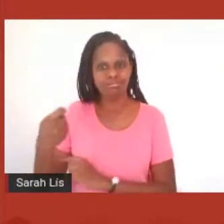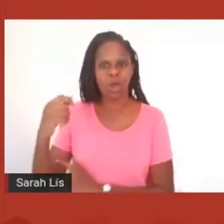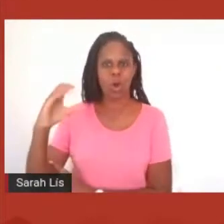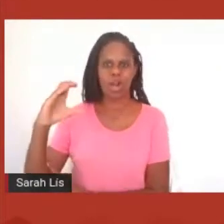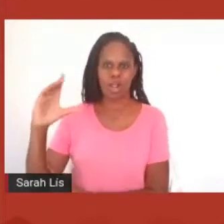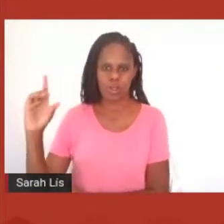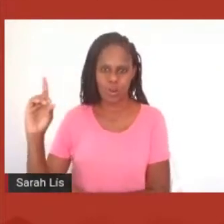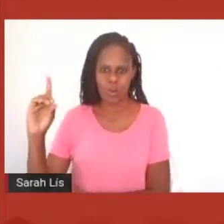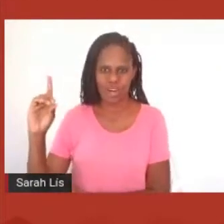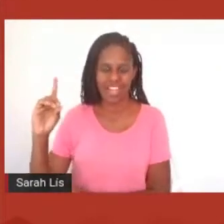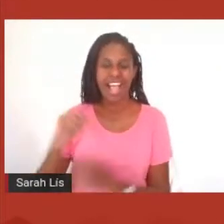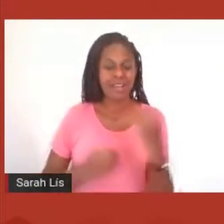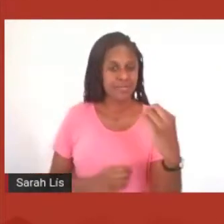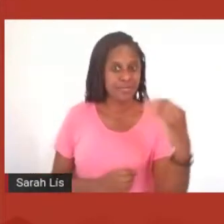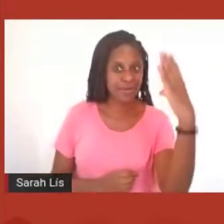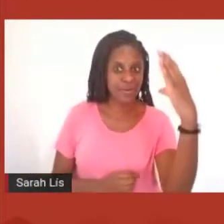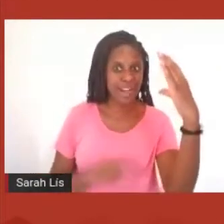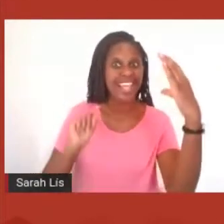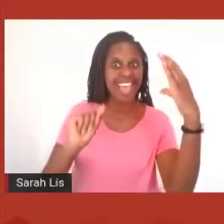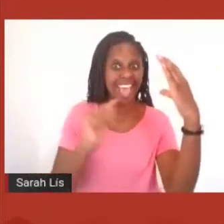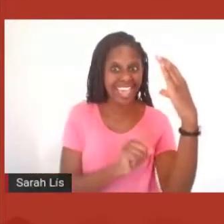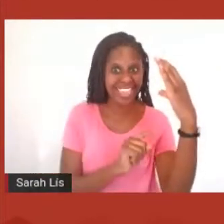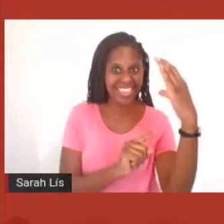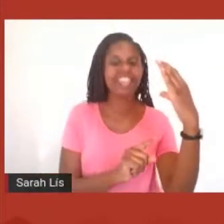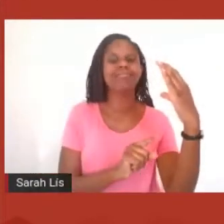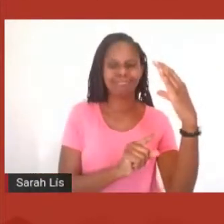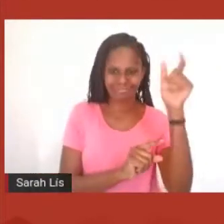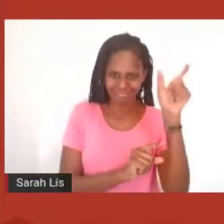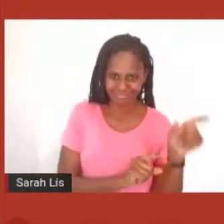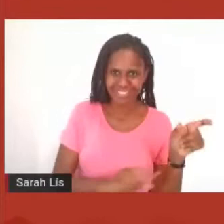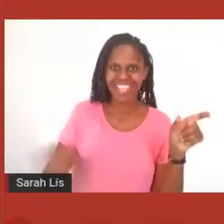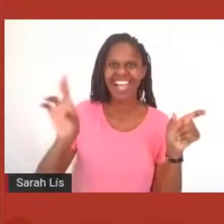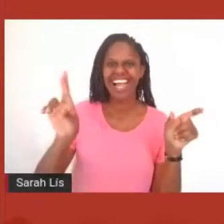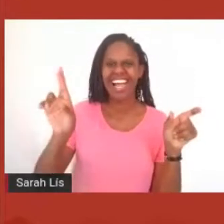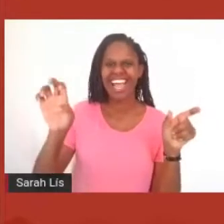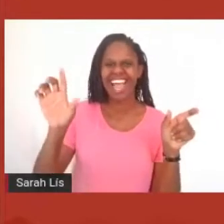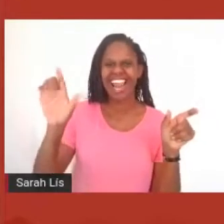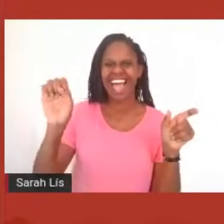Quem ligou a câmera é relator, pode ser assim.